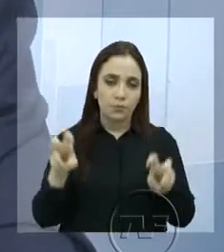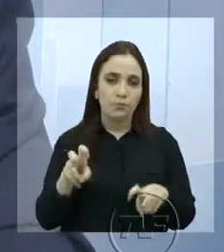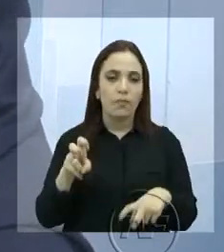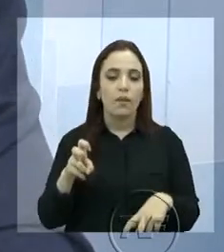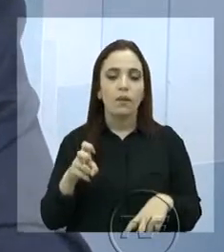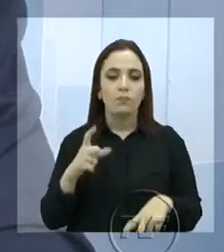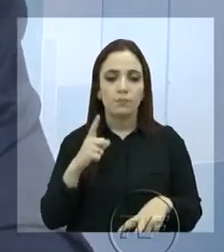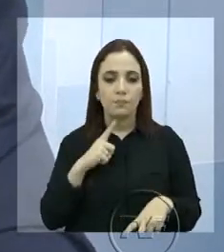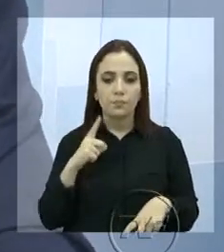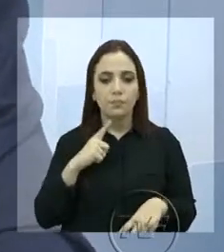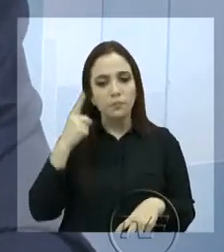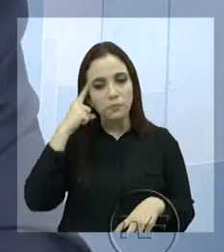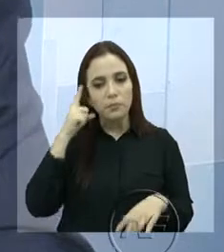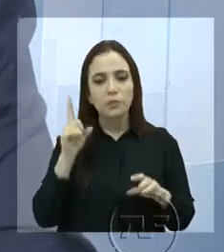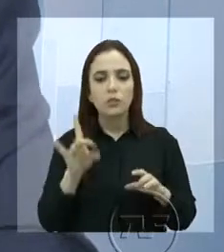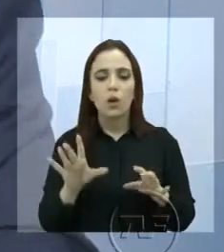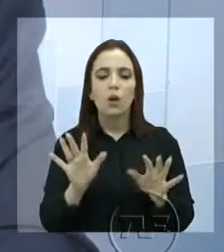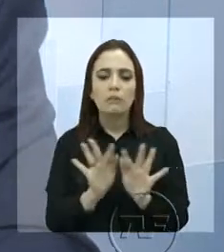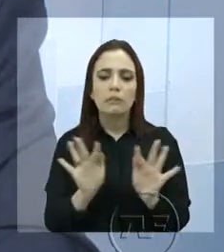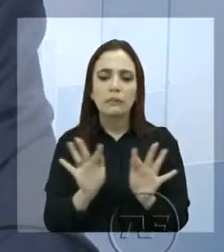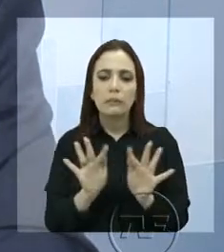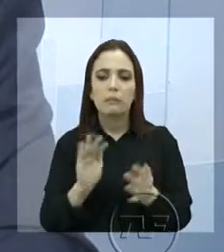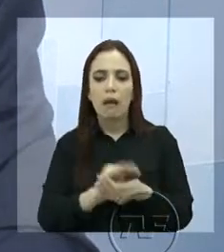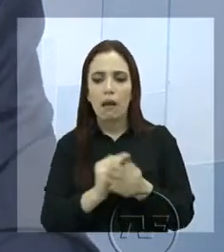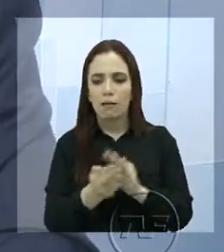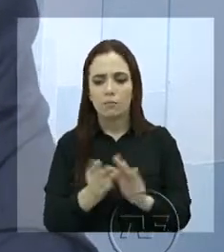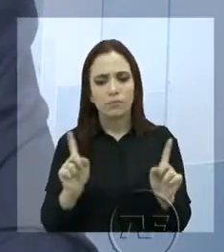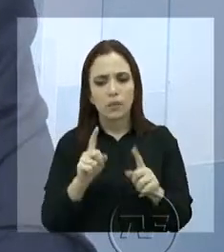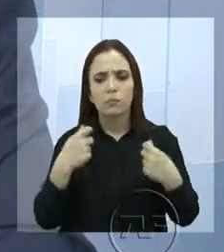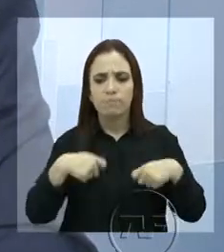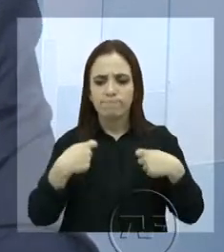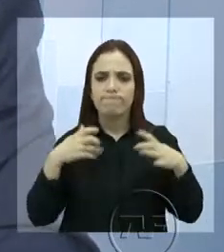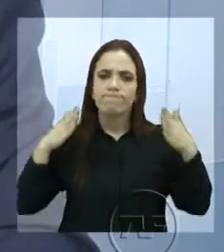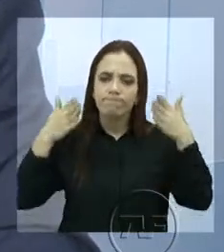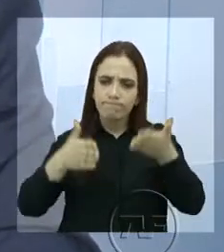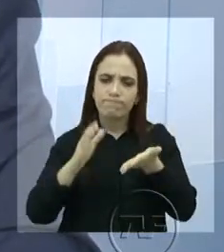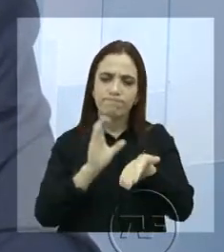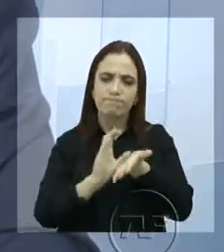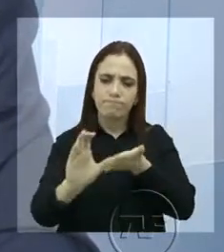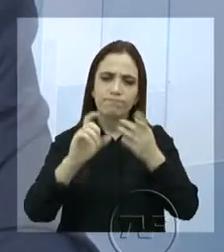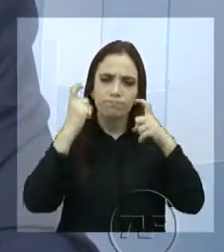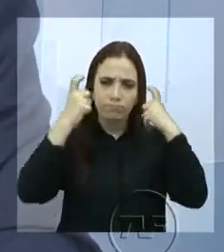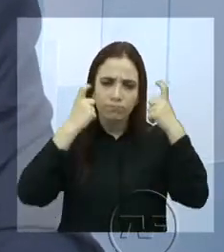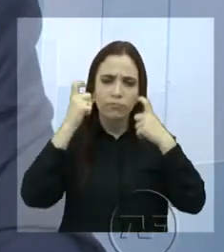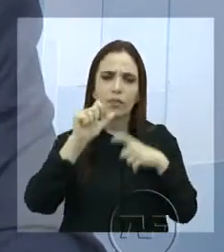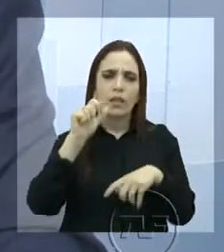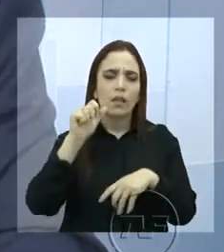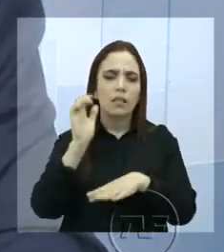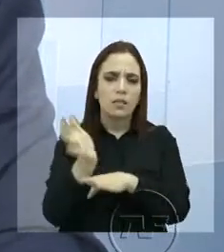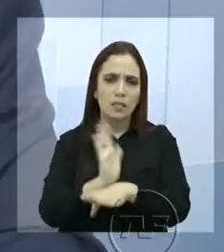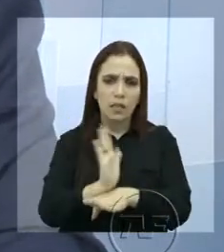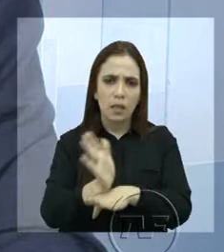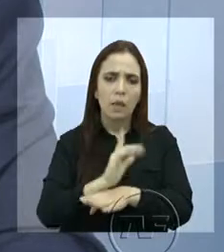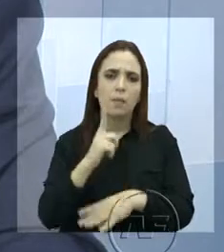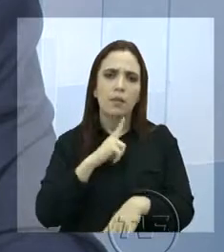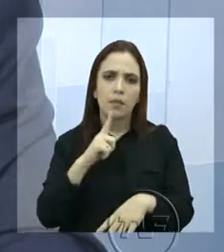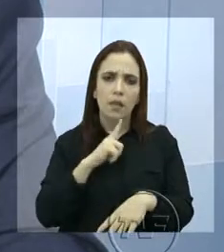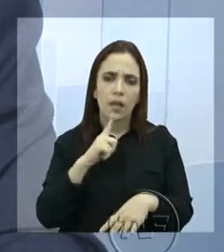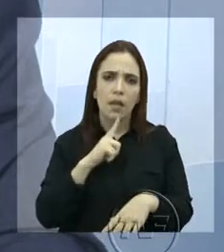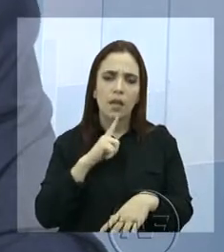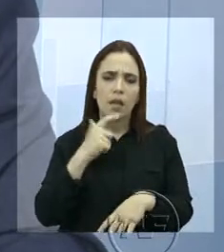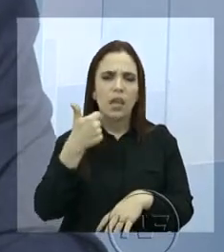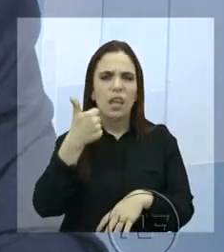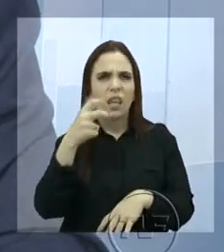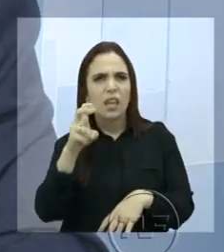pensa muitas vezes que é só uma questão de arte. Então, é preciso maior investimento. O audiovisual brasileiro cresceu muito nos últimos